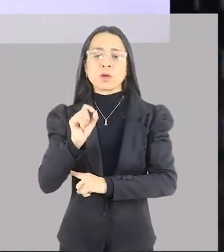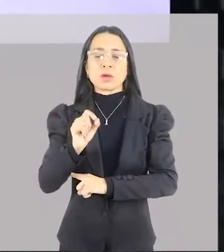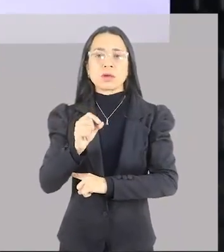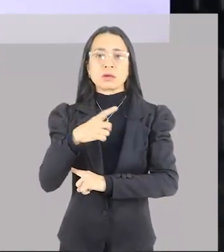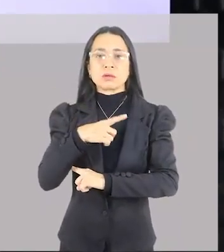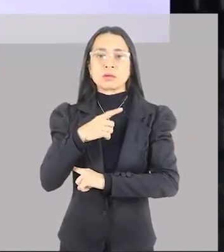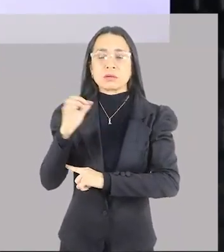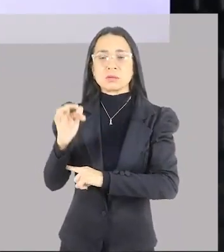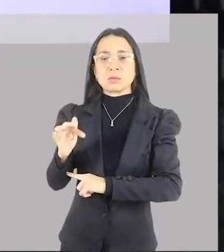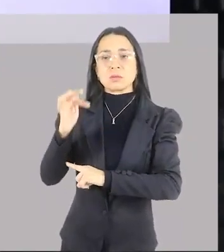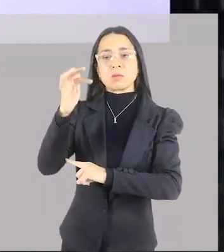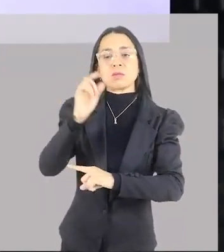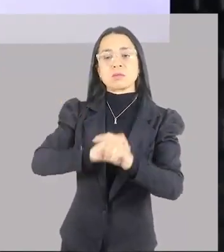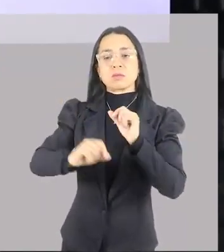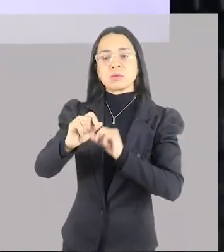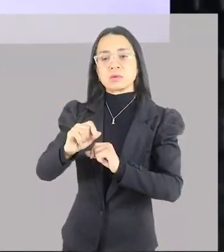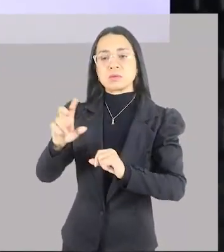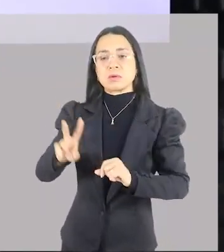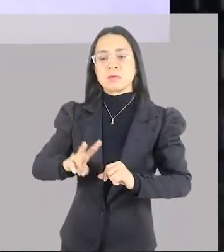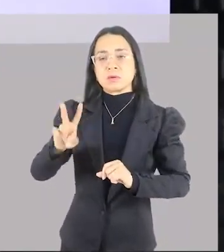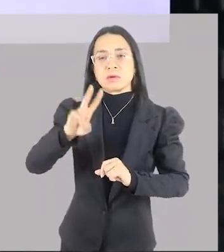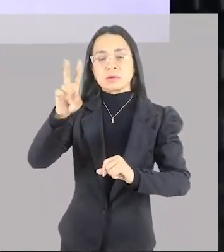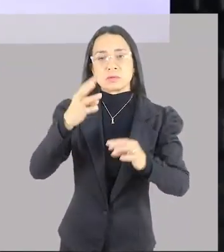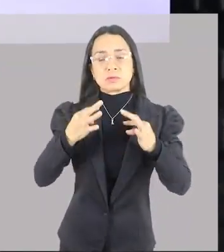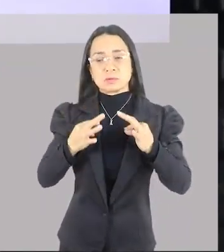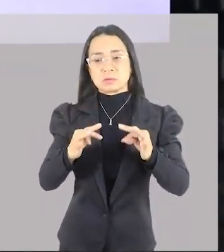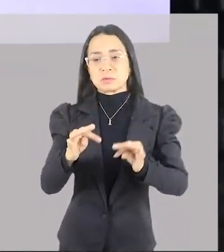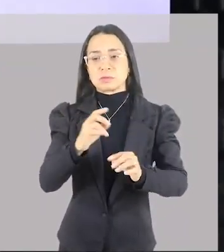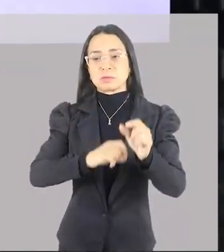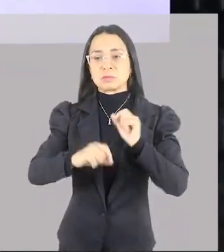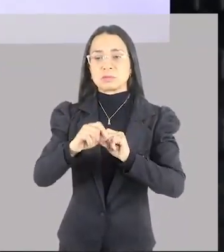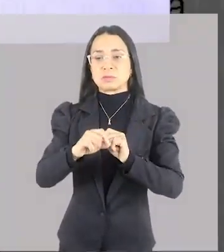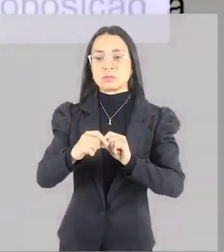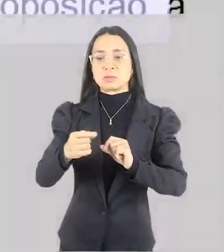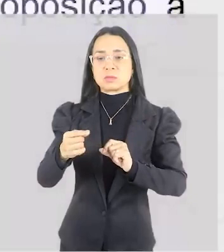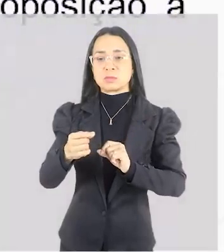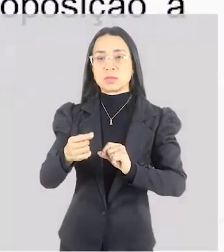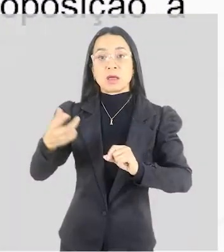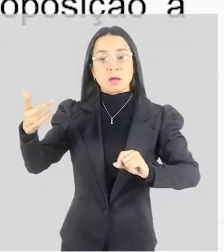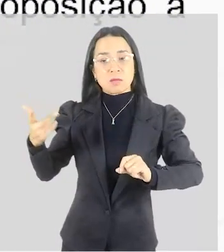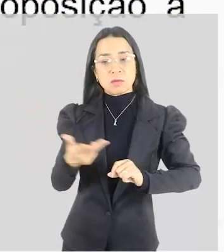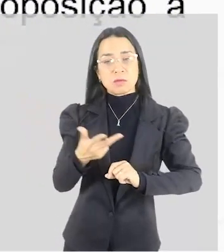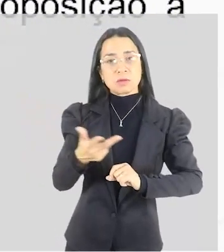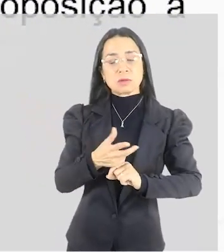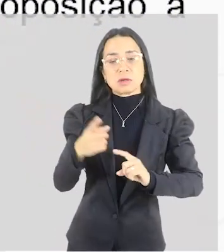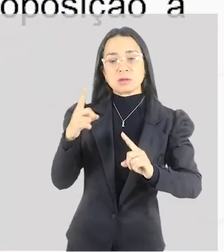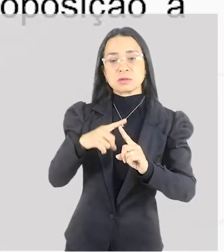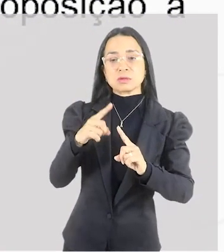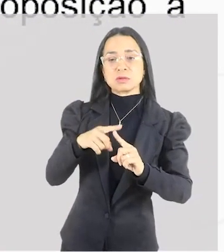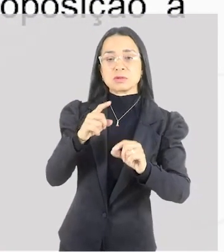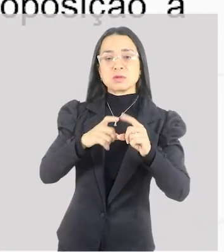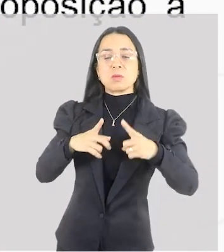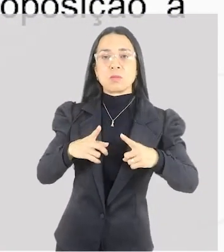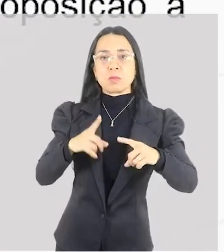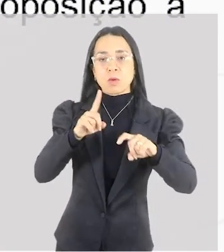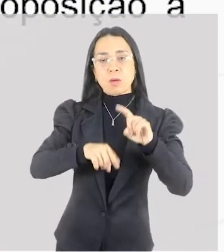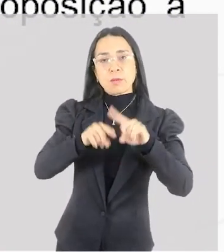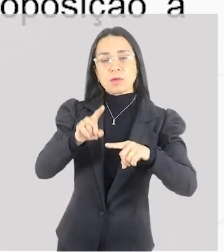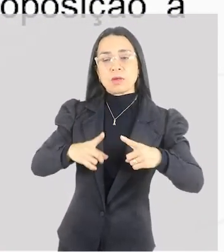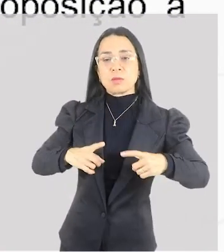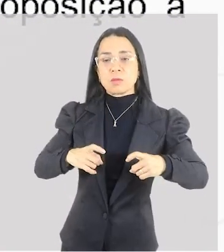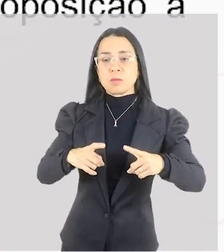da velocidade, porque a tecnologia está sempre associada com a ideia da velocidade. Caráter belicista. O que é o